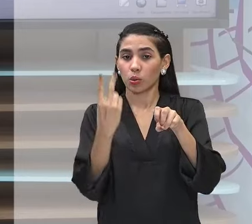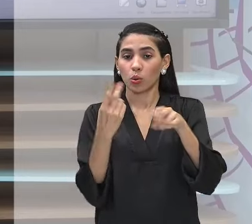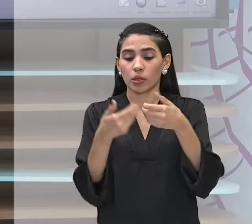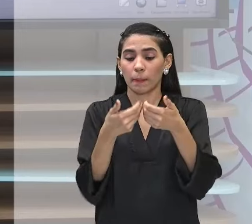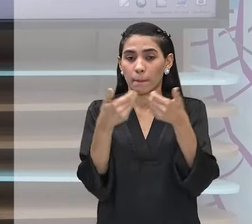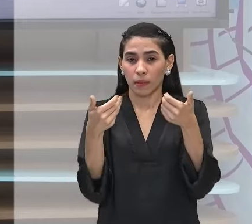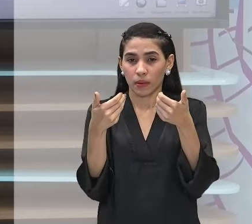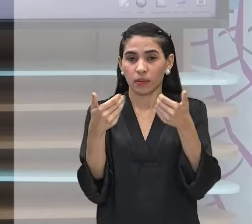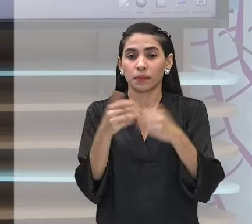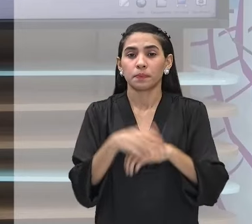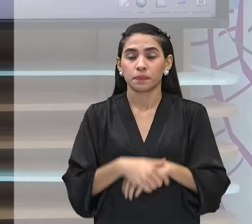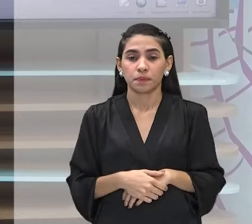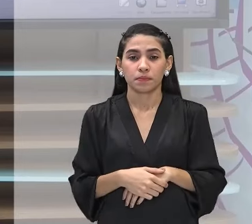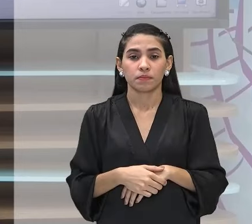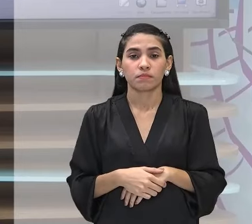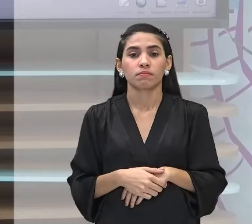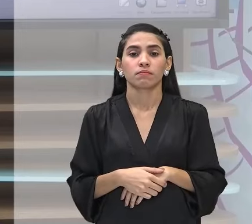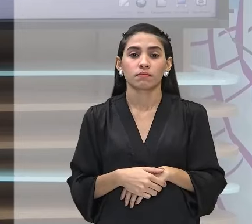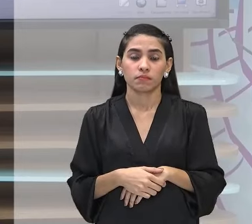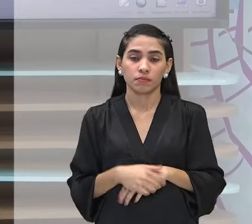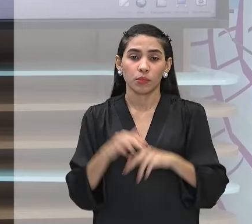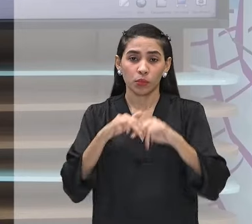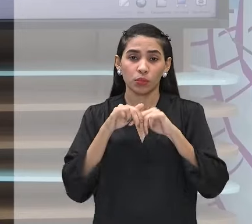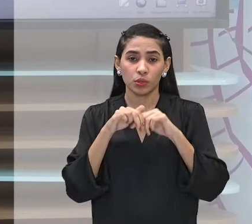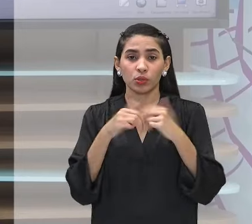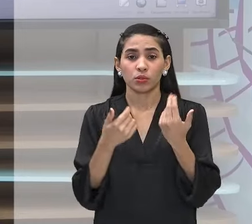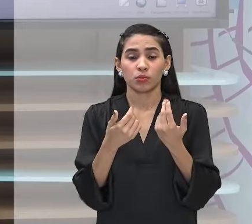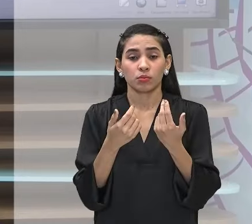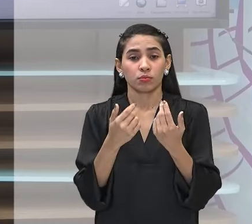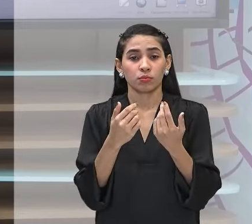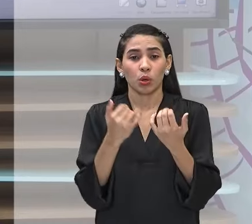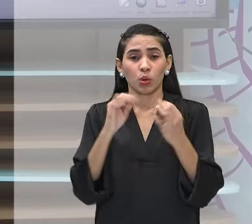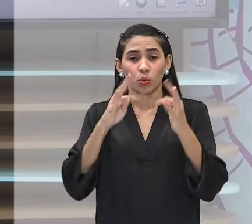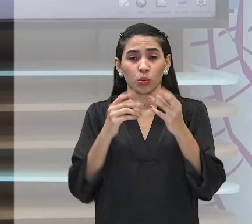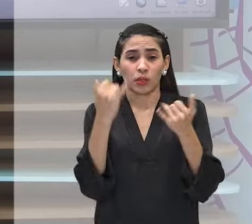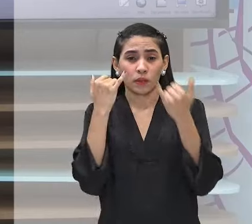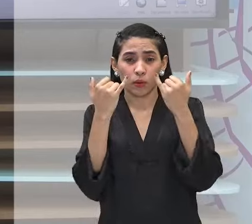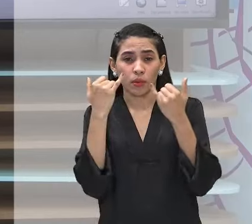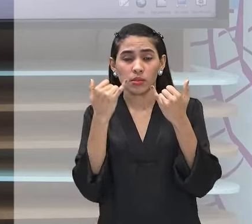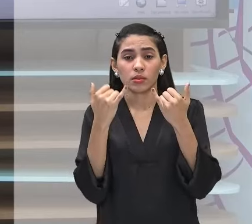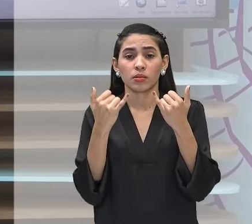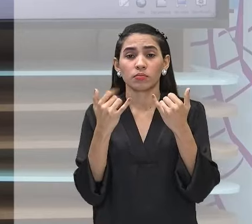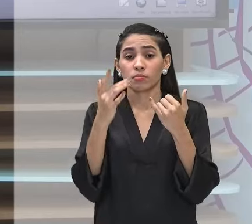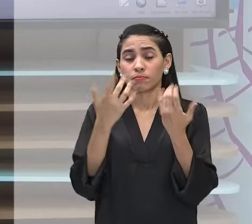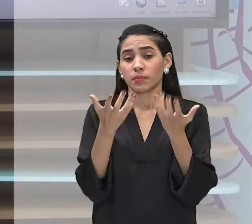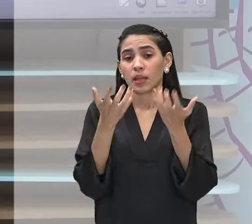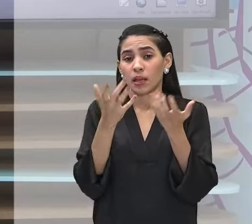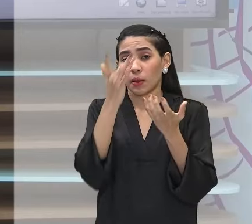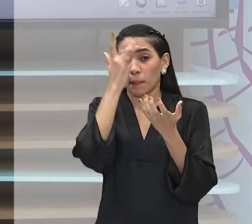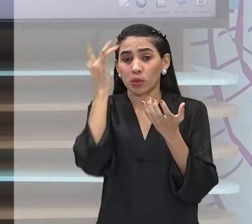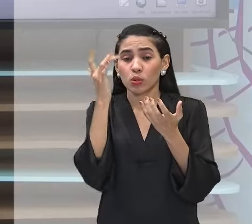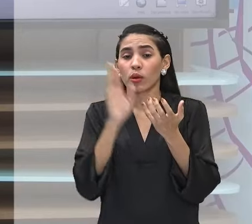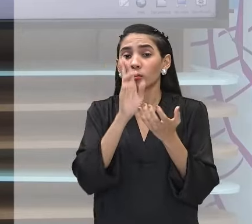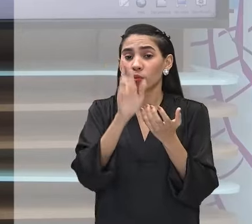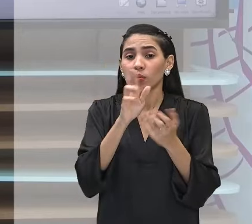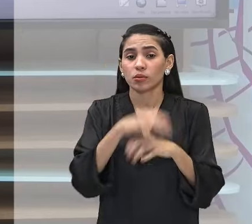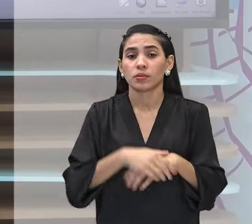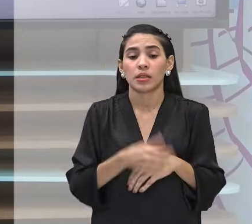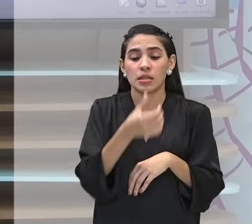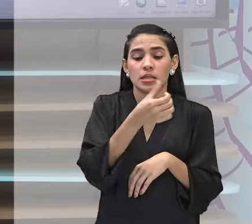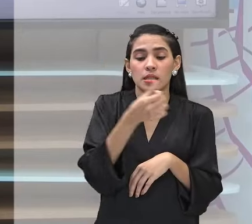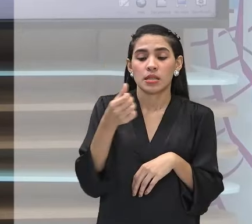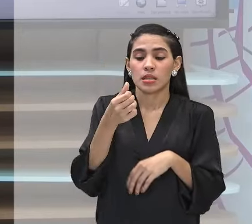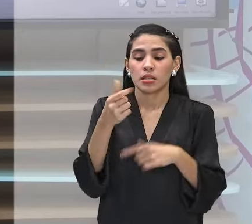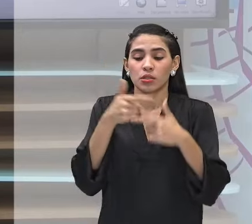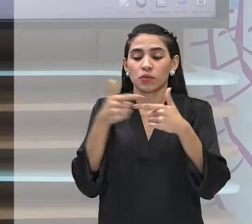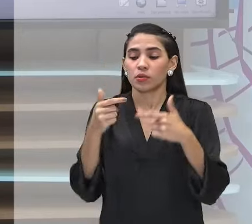outra com tamanho todo pega esse espaçamento tá sendo perguntado quantas pessoas poderão brincar olha 66 por